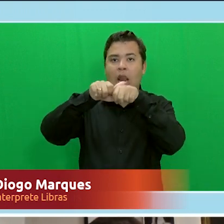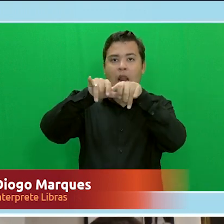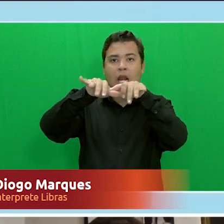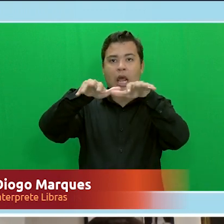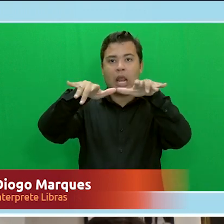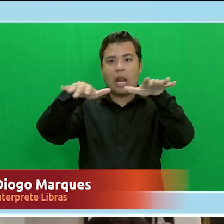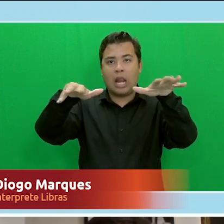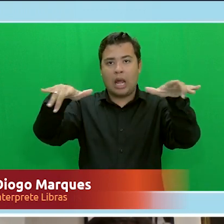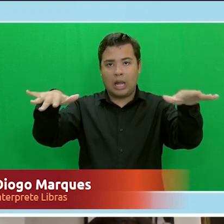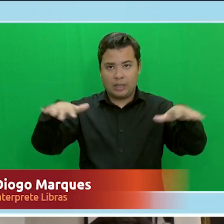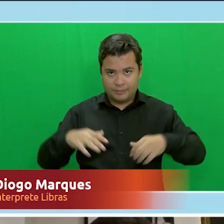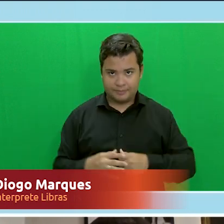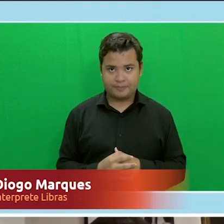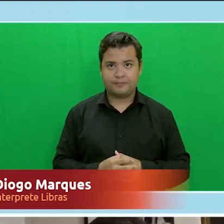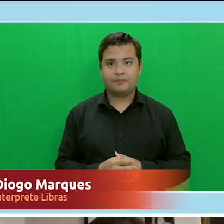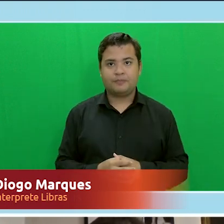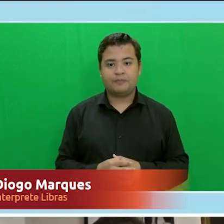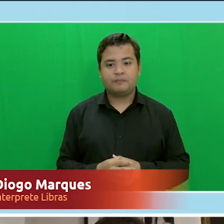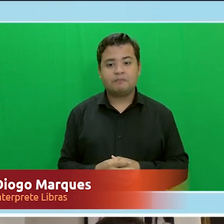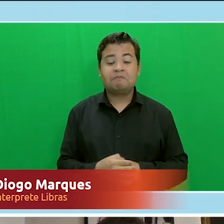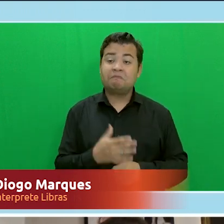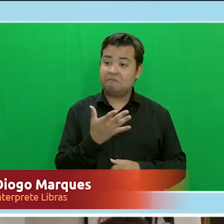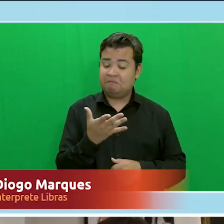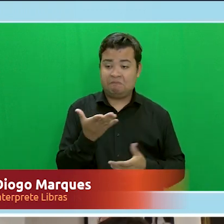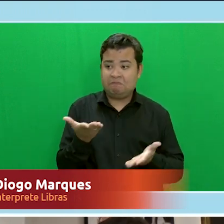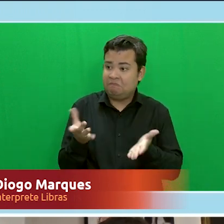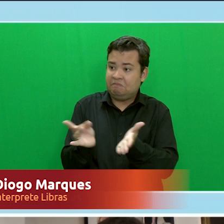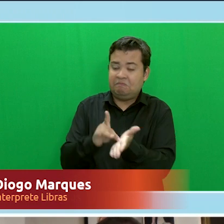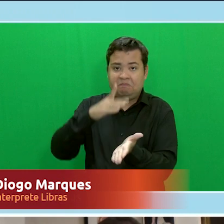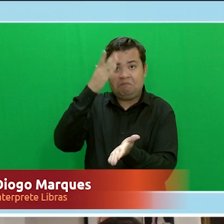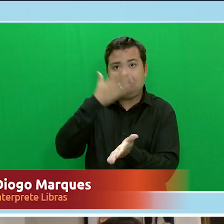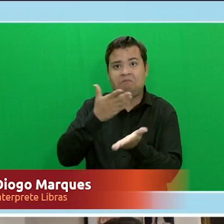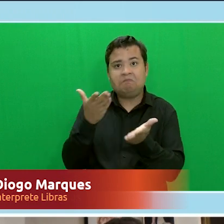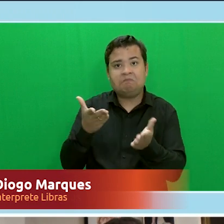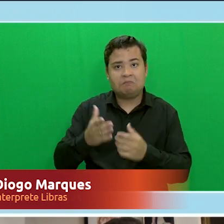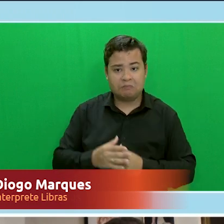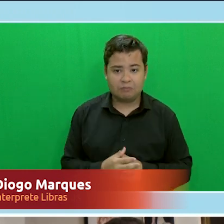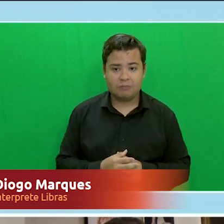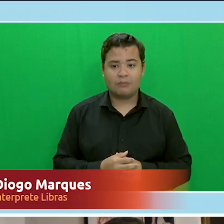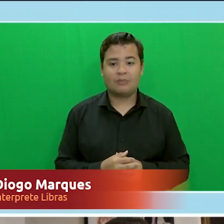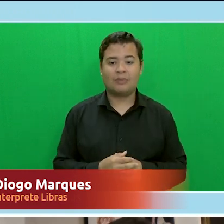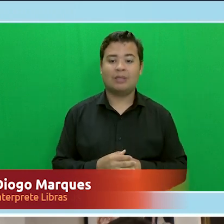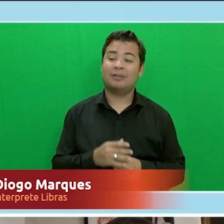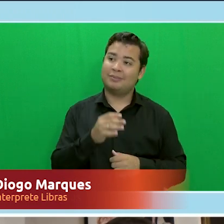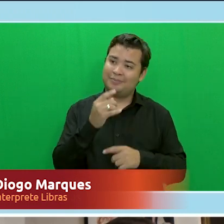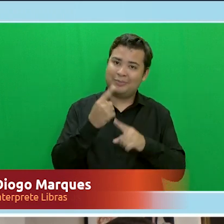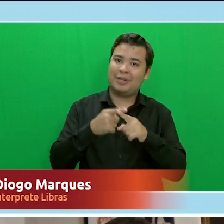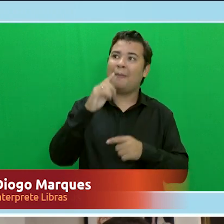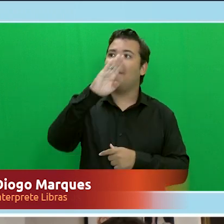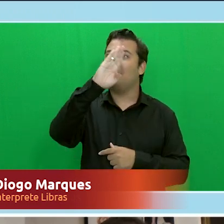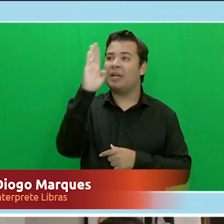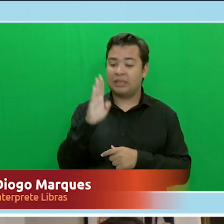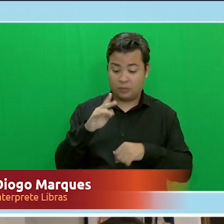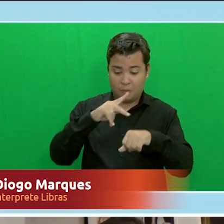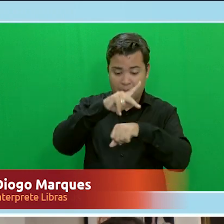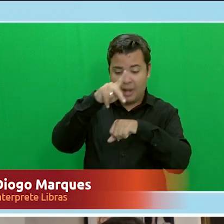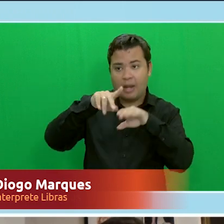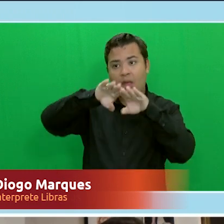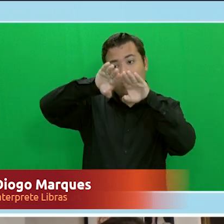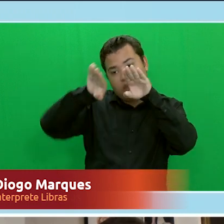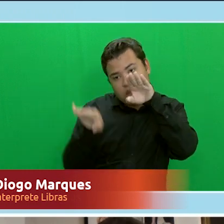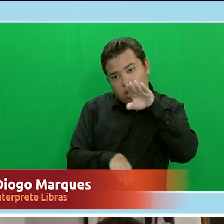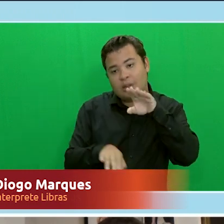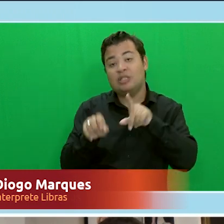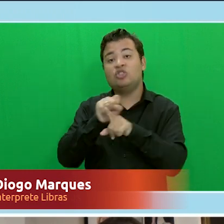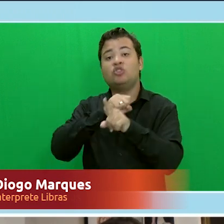capitalismo via modernização do território. E é isso, assim, um país desigual, né?